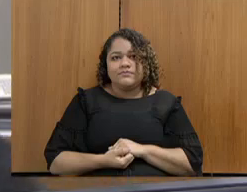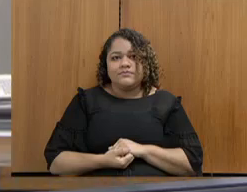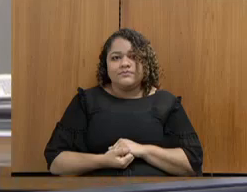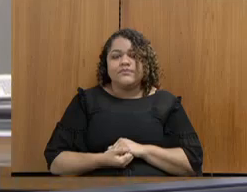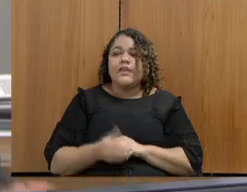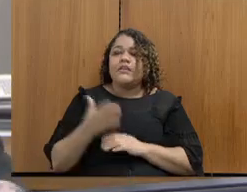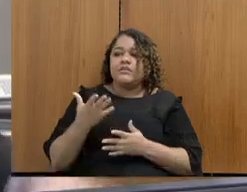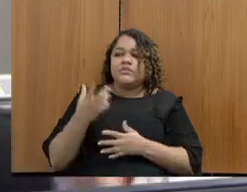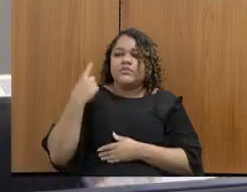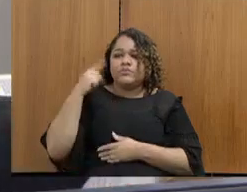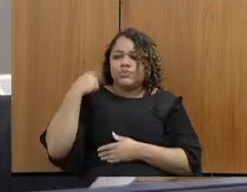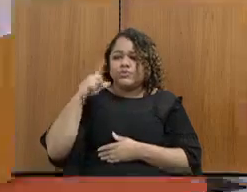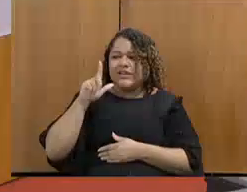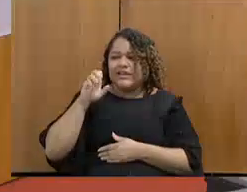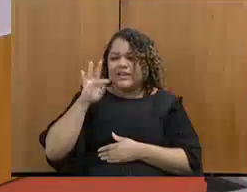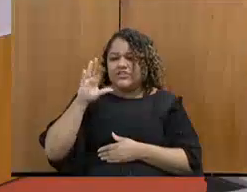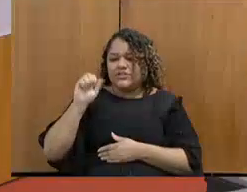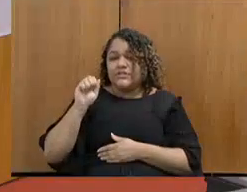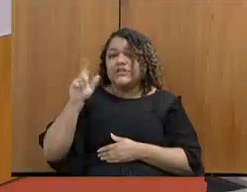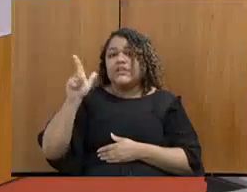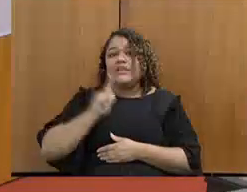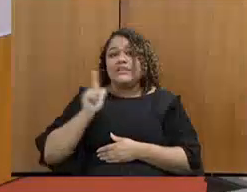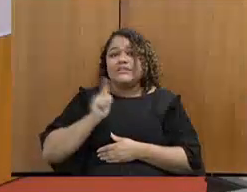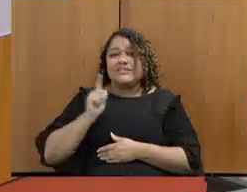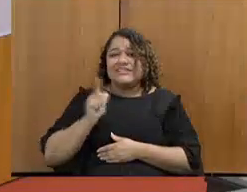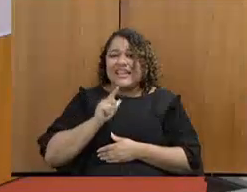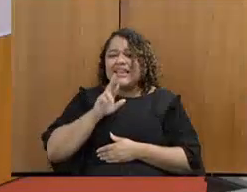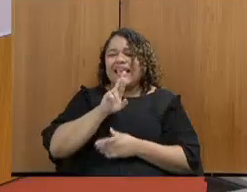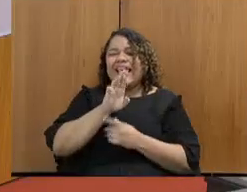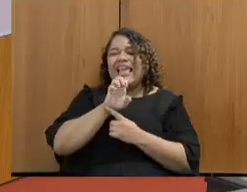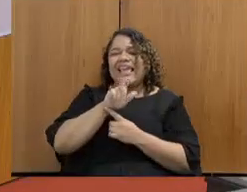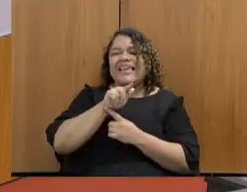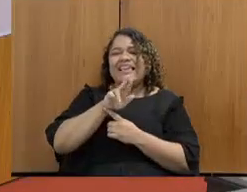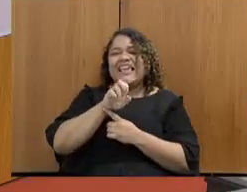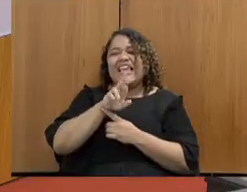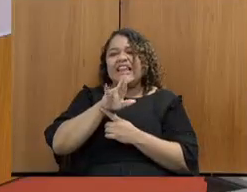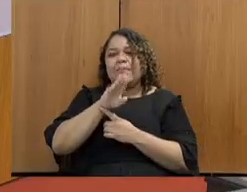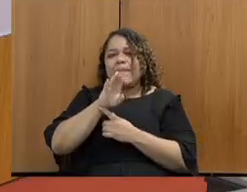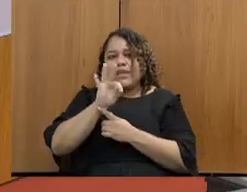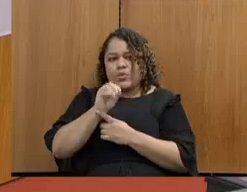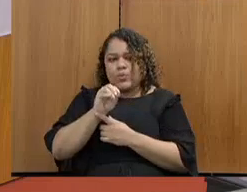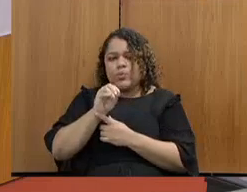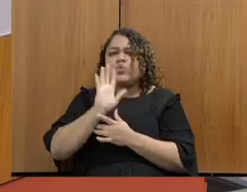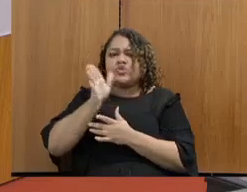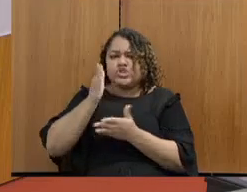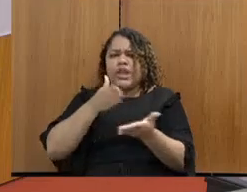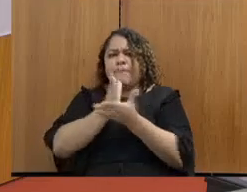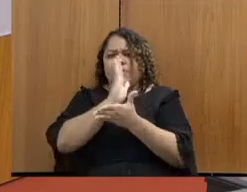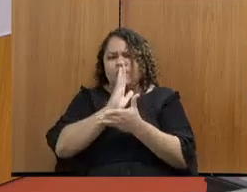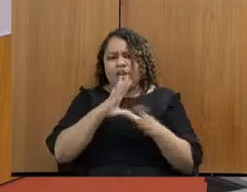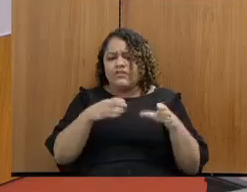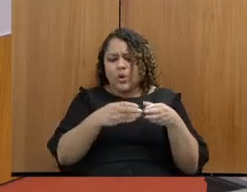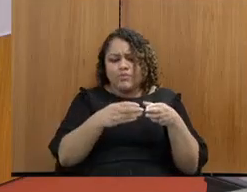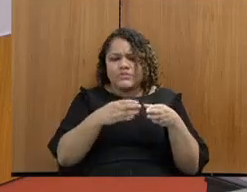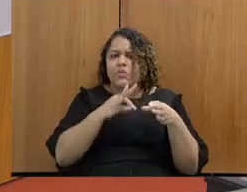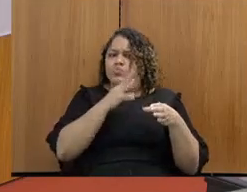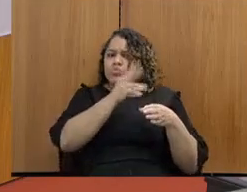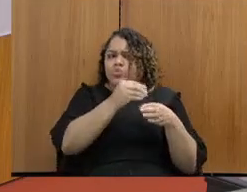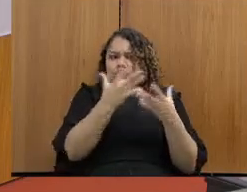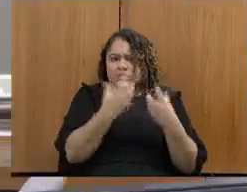um requerimento que foi aprovado pelos membros desta comissão em como um acordo e nós temos aqui um